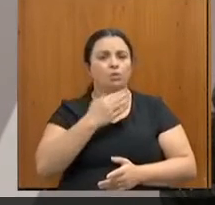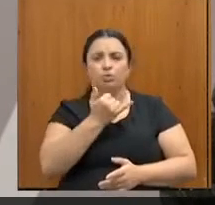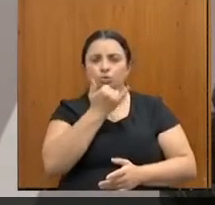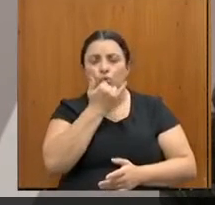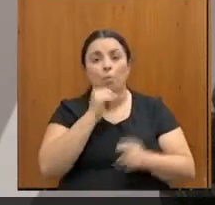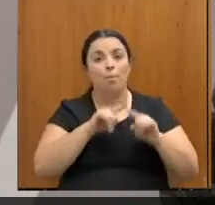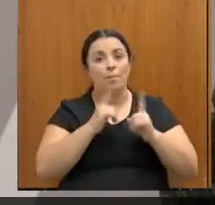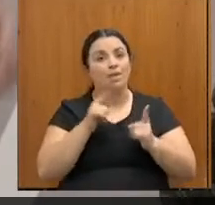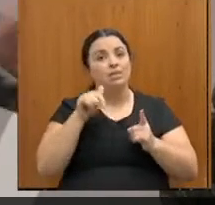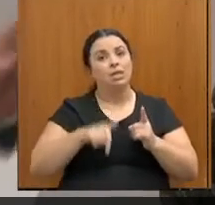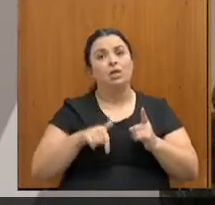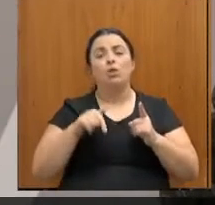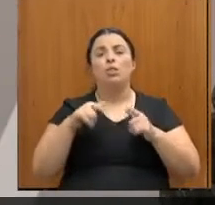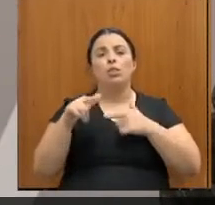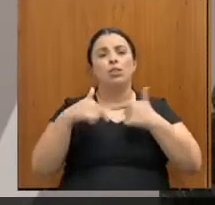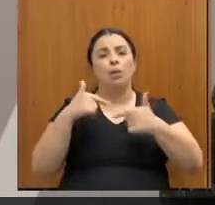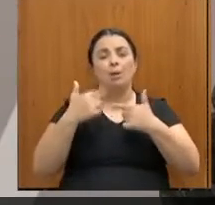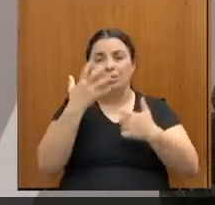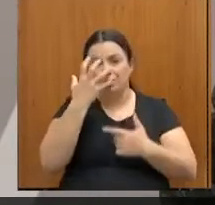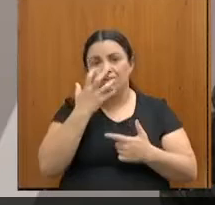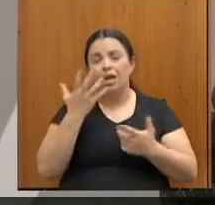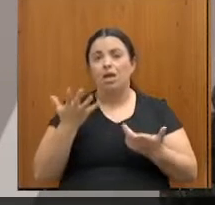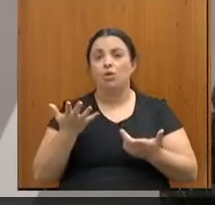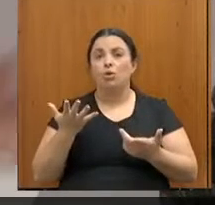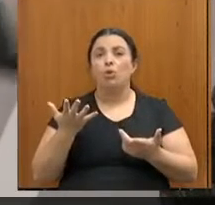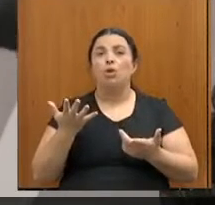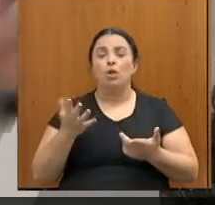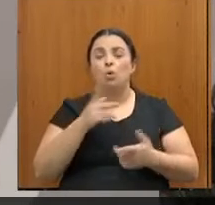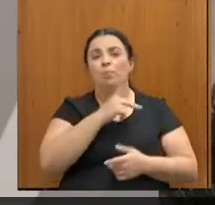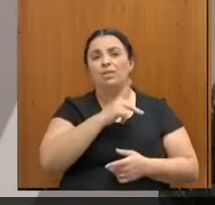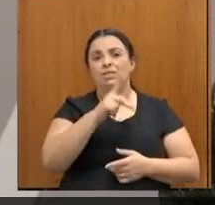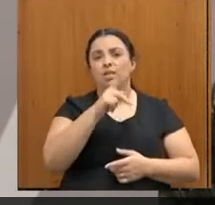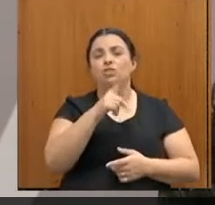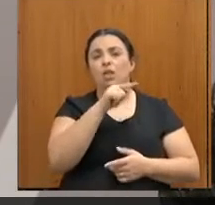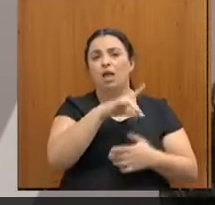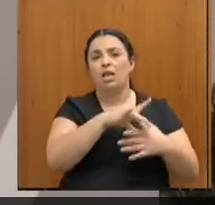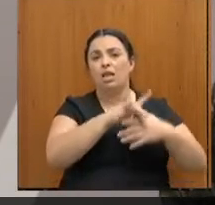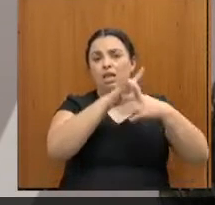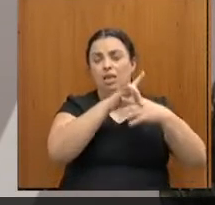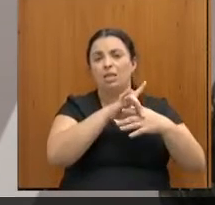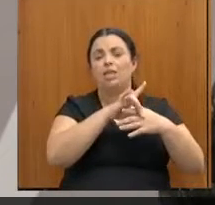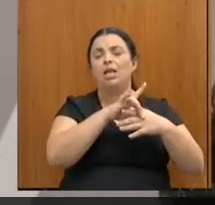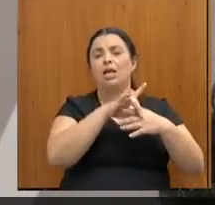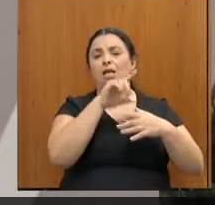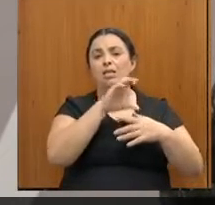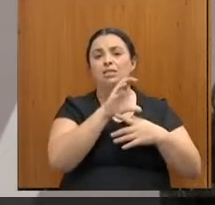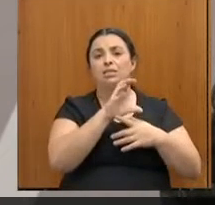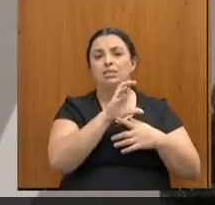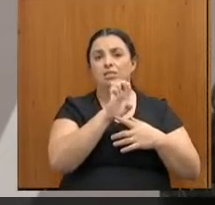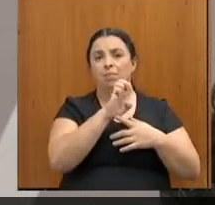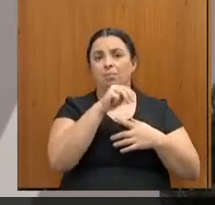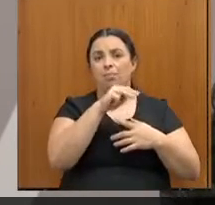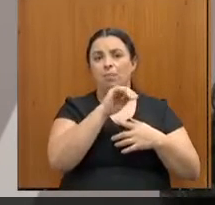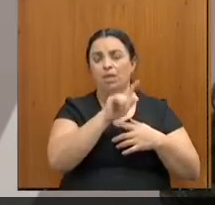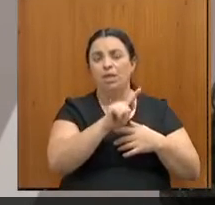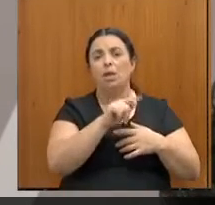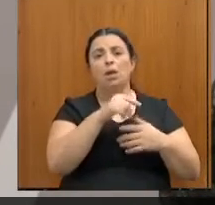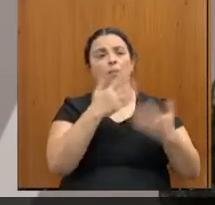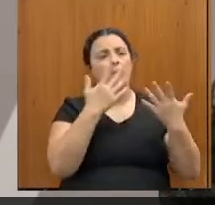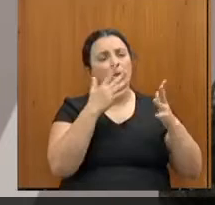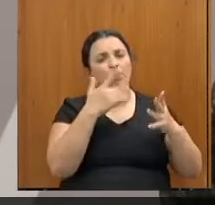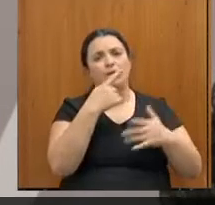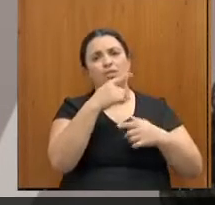aqui nós temos um trabalho sério e o presidente que tá hoje à frente da Cemig e o presidente quero te parabenizar pelas demandas pelas